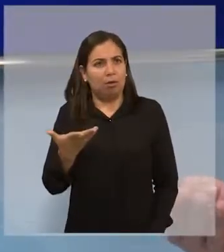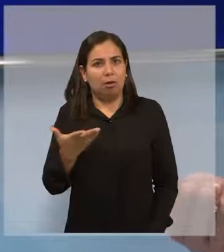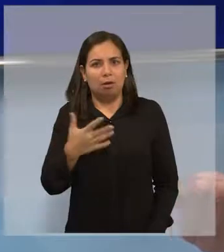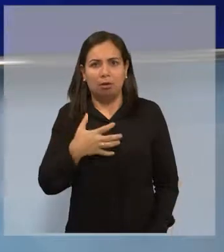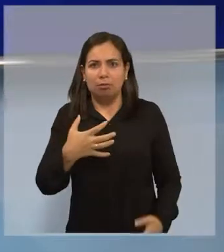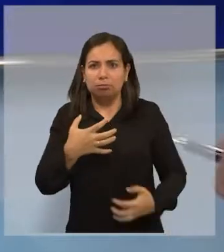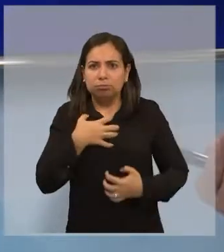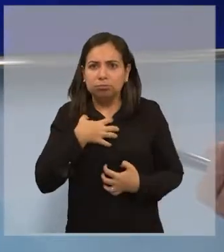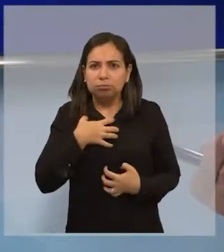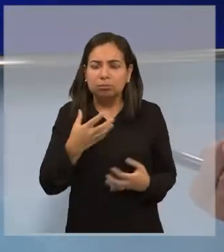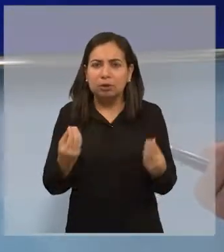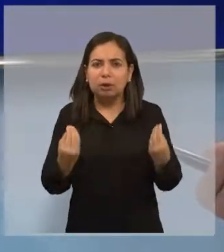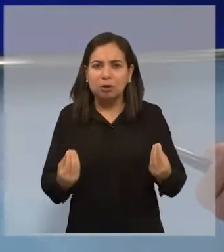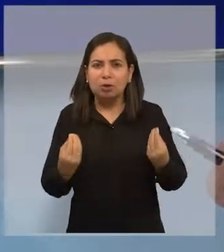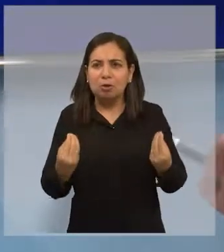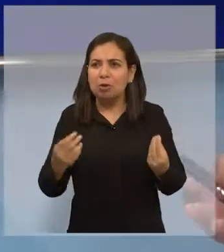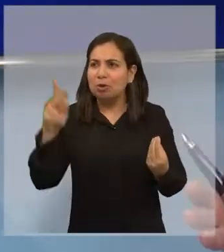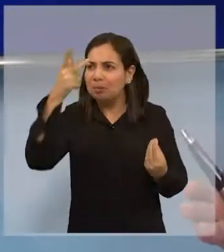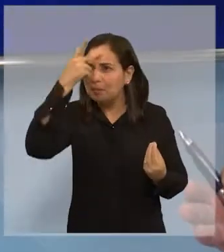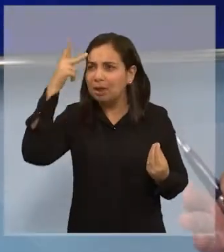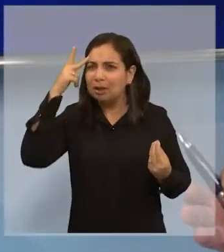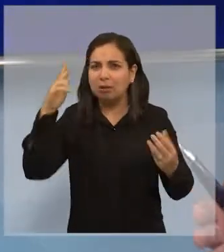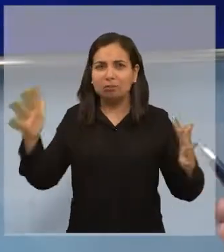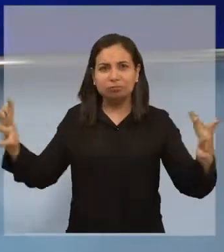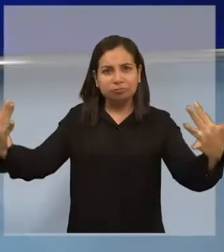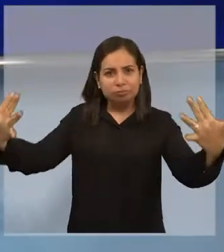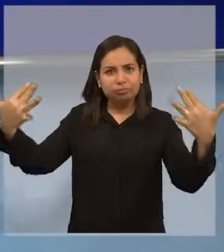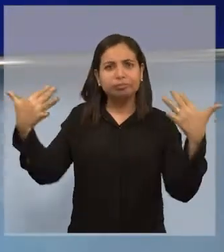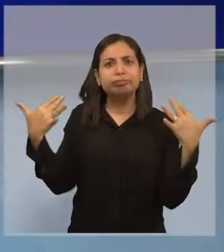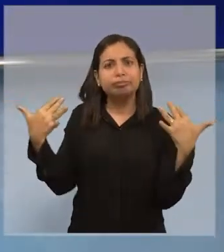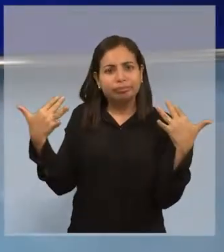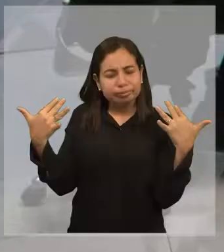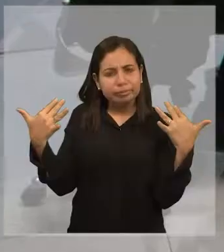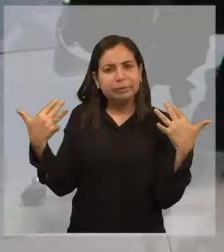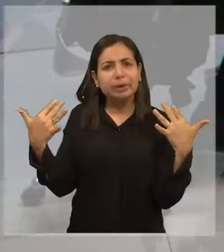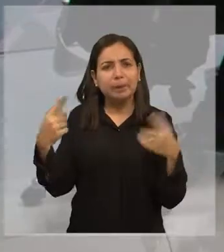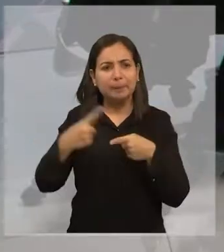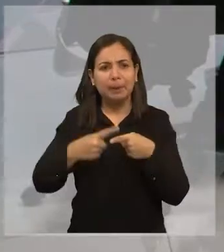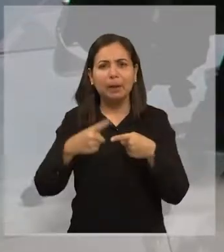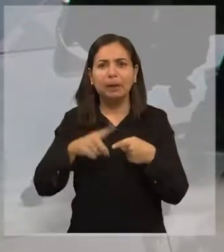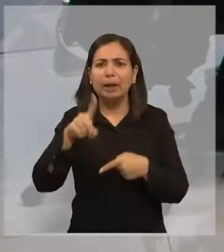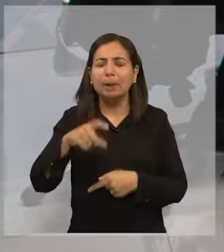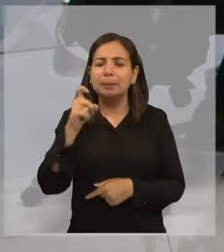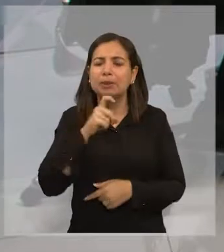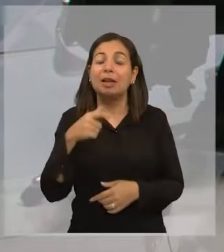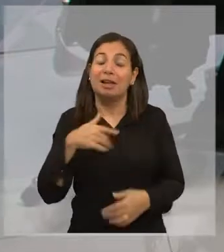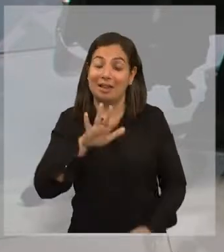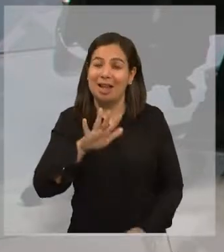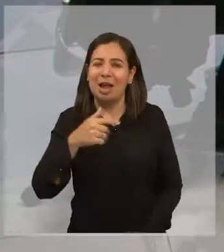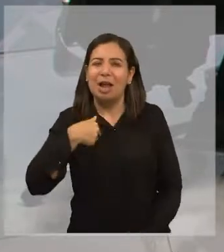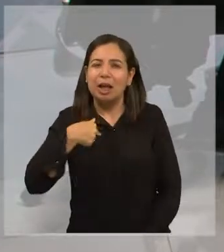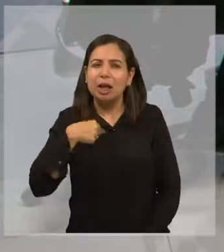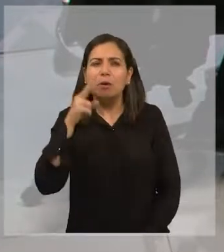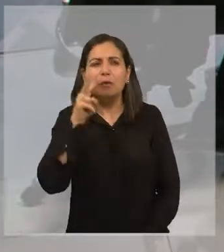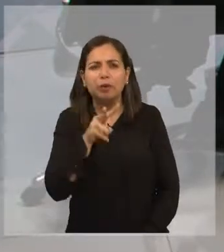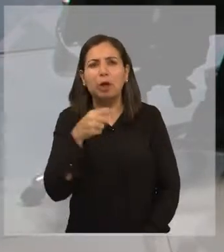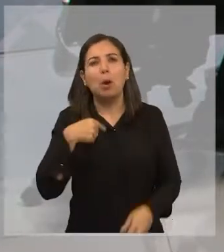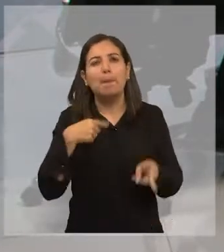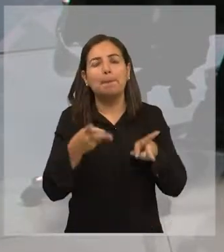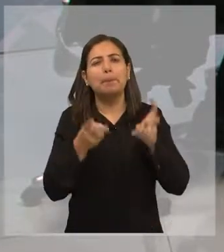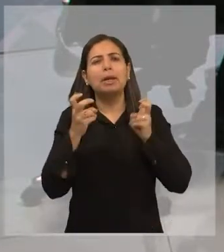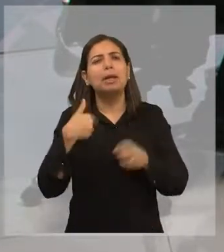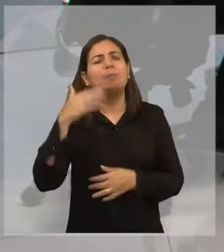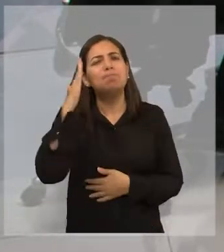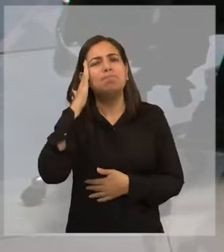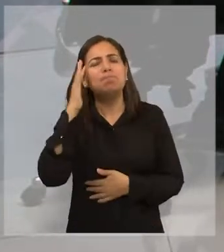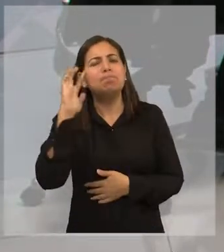desmoralizados perante o eleitorado brasileiro, não é só o seu eleitorado. No primeiro momento, Leonardo, eu achei até que fosse uma estratégia dele. Não é?